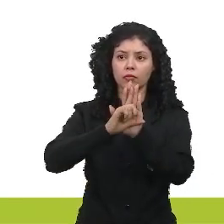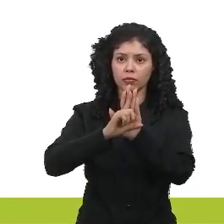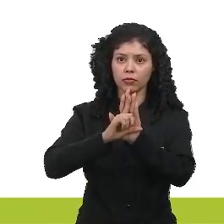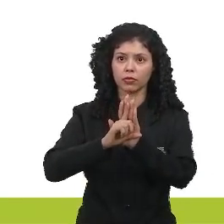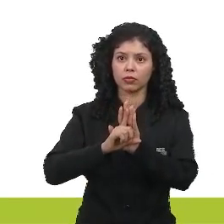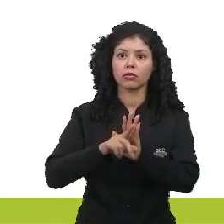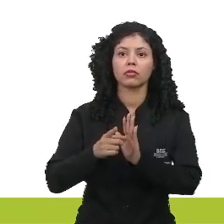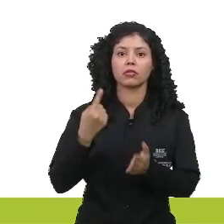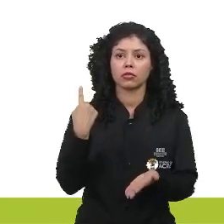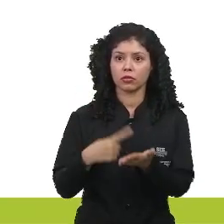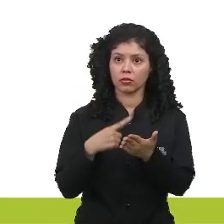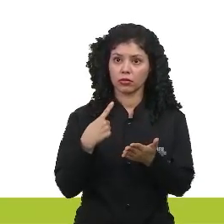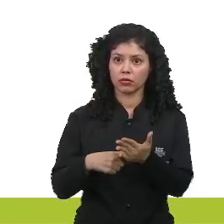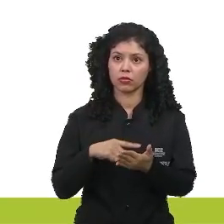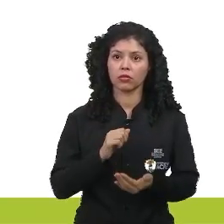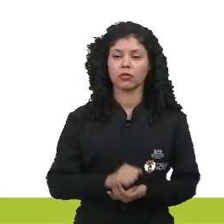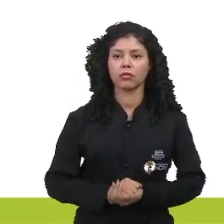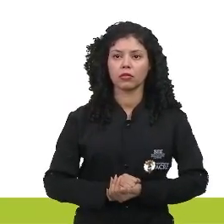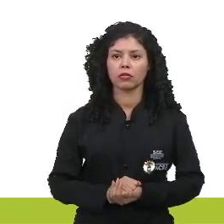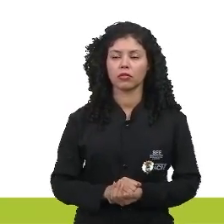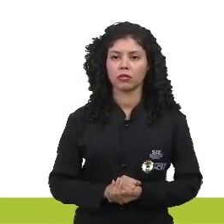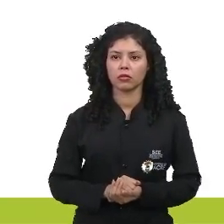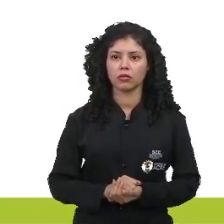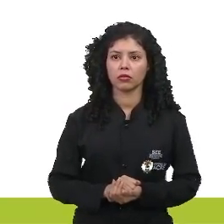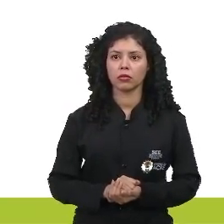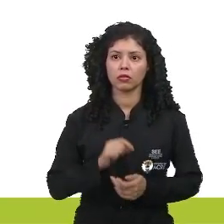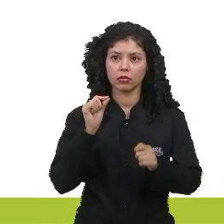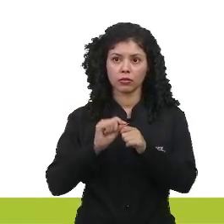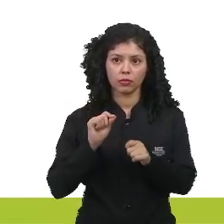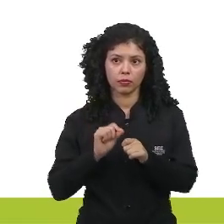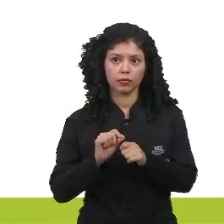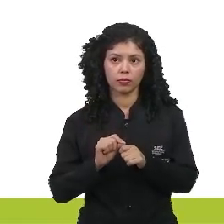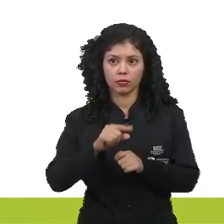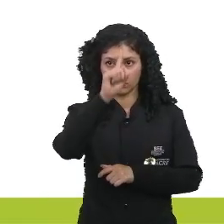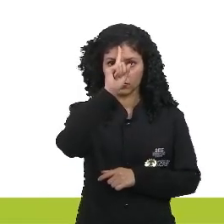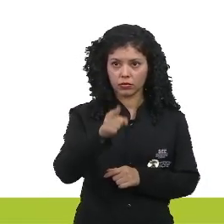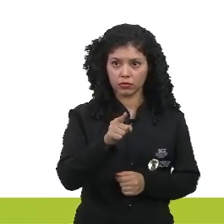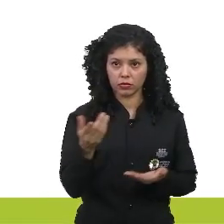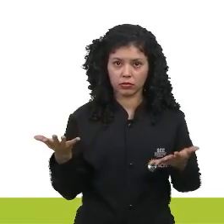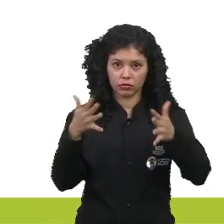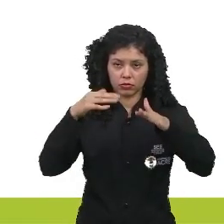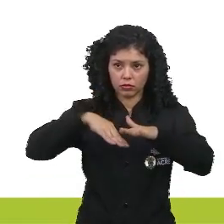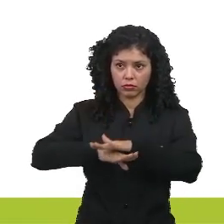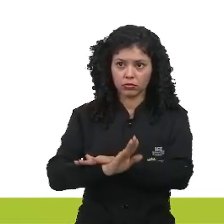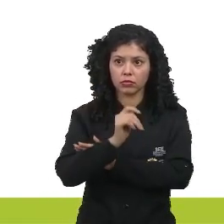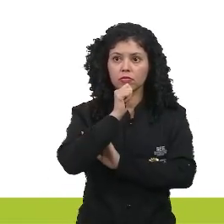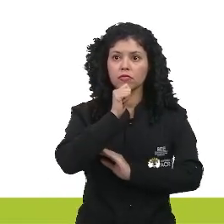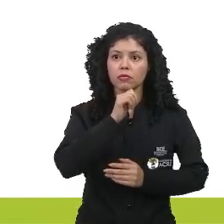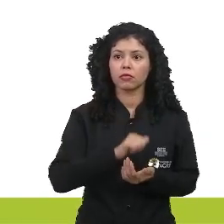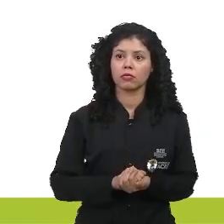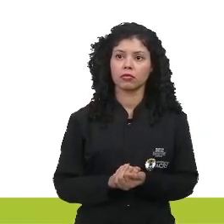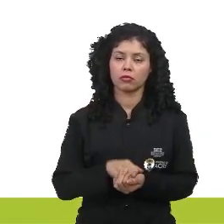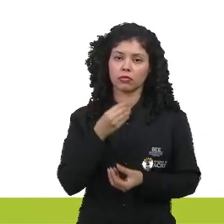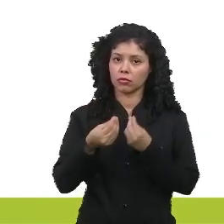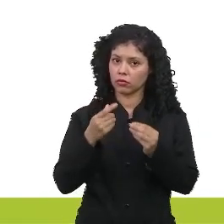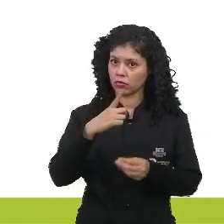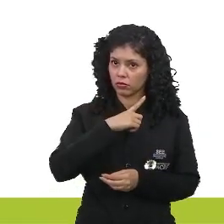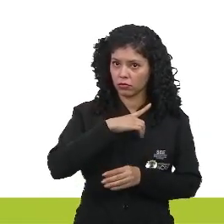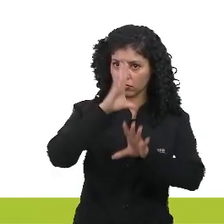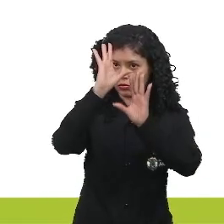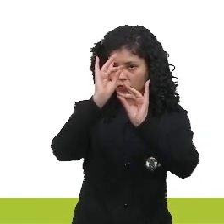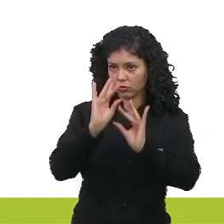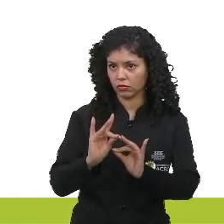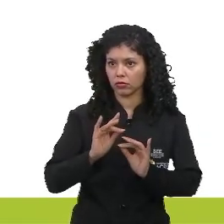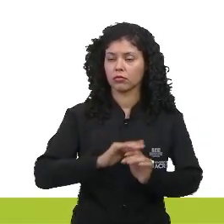referida lei pertencer, que a cumpram e façam cumprir e guardar tão inteiramente como nela